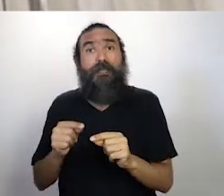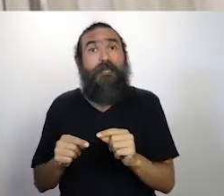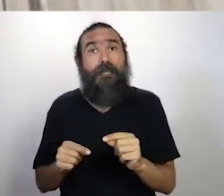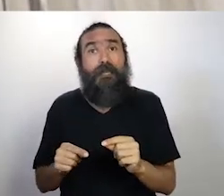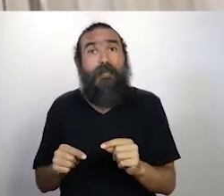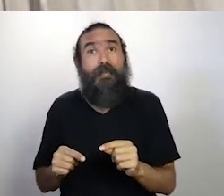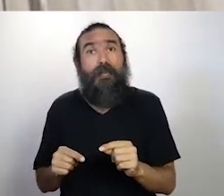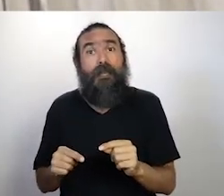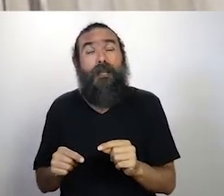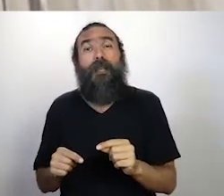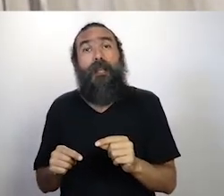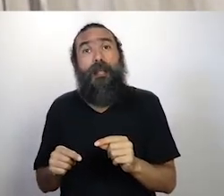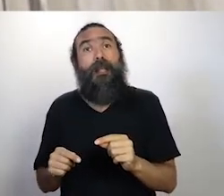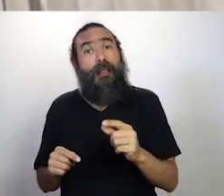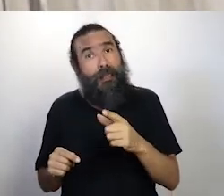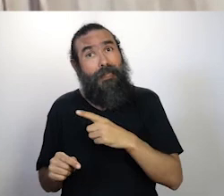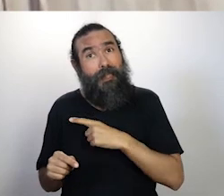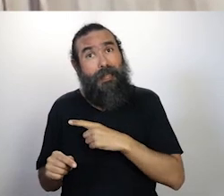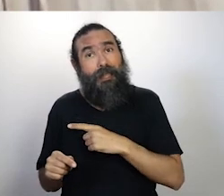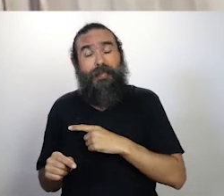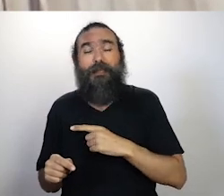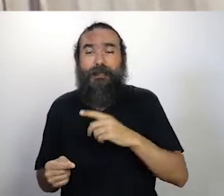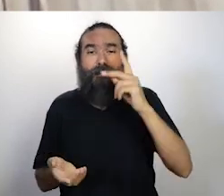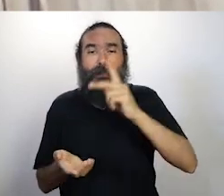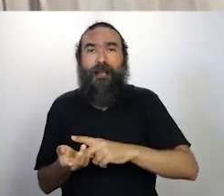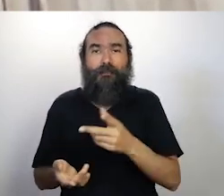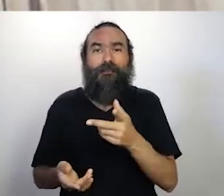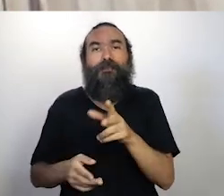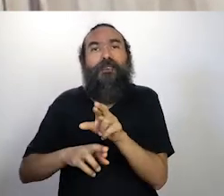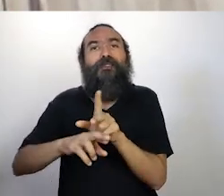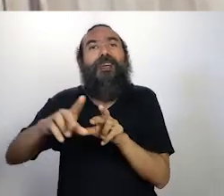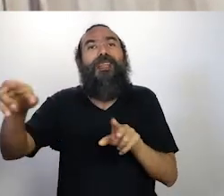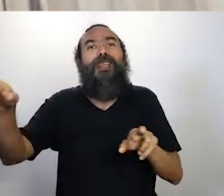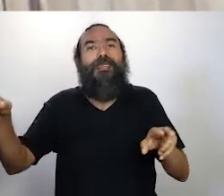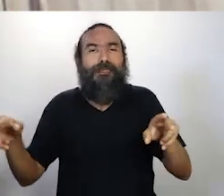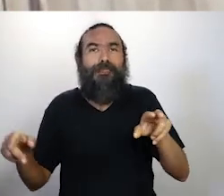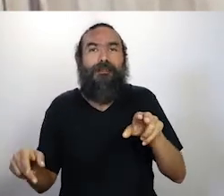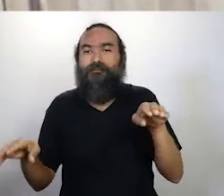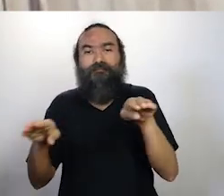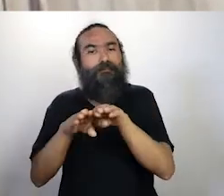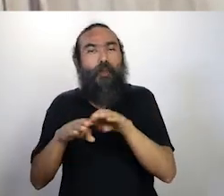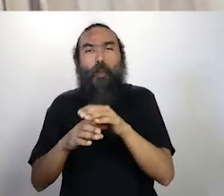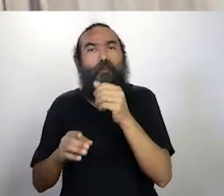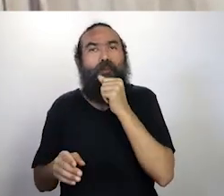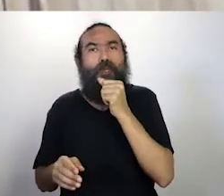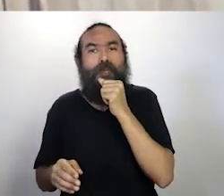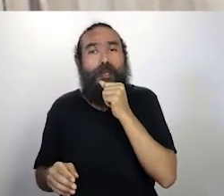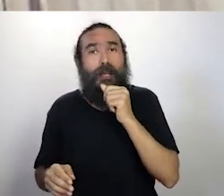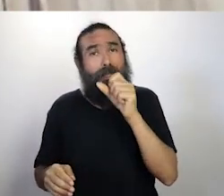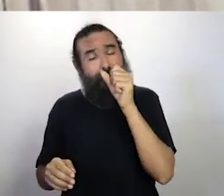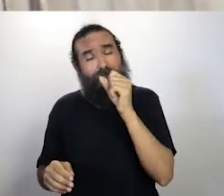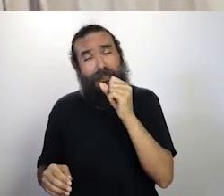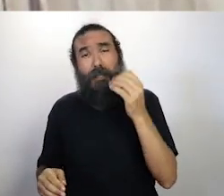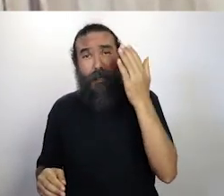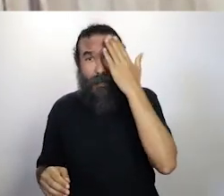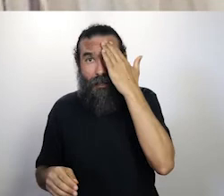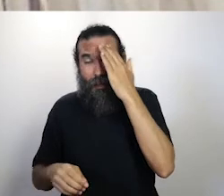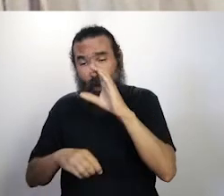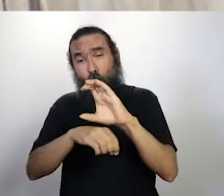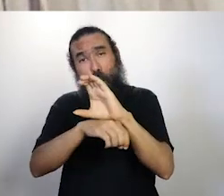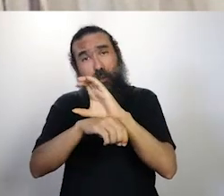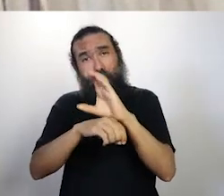mas não são completamente diferentes. Quer dizer, quando a gente nasce com direitos, sim, como brasileiros e brasileiras,